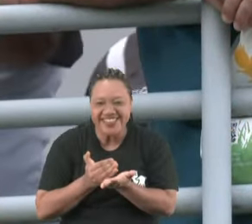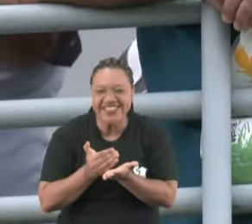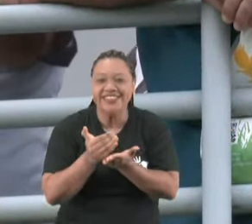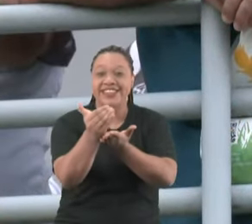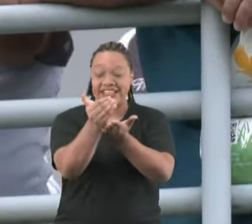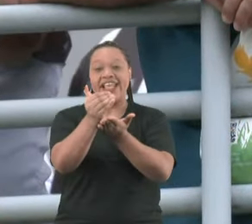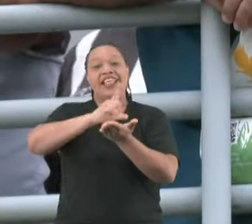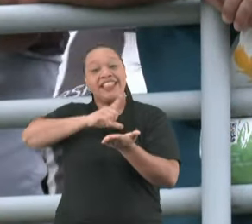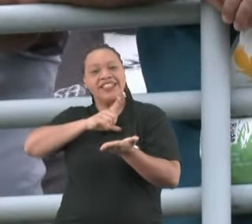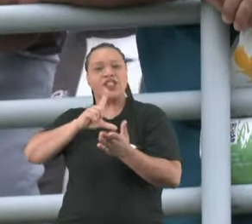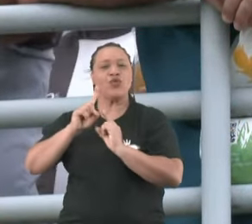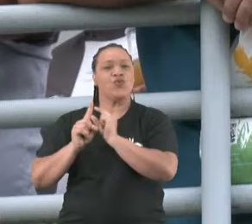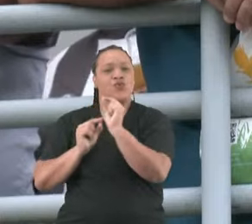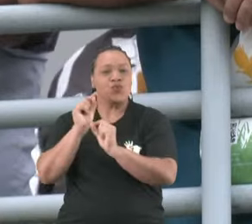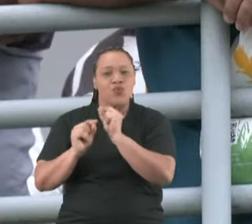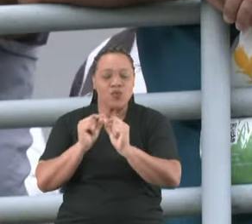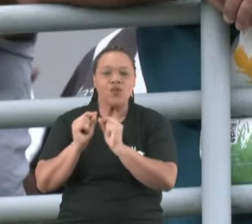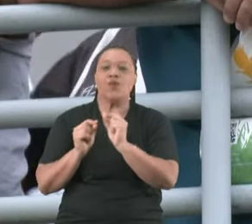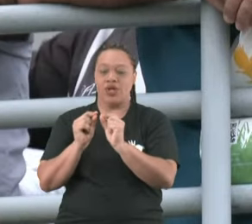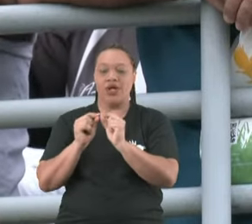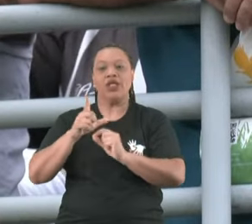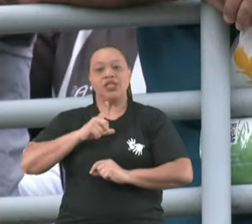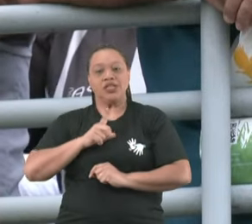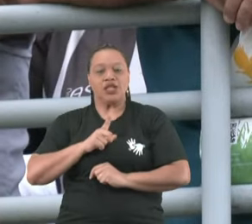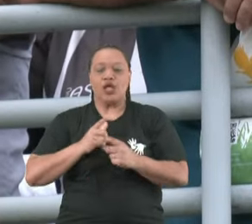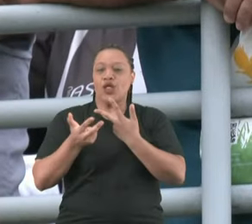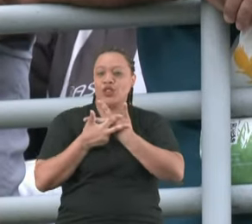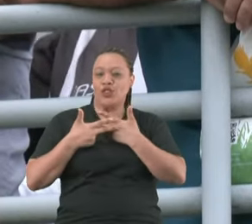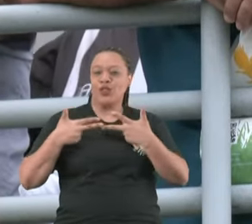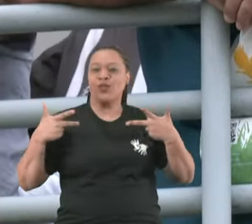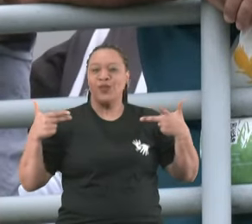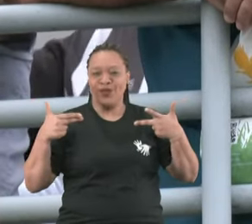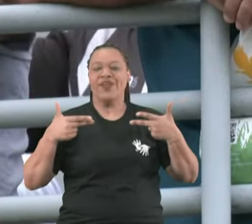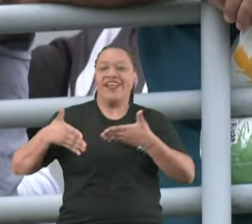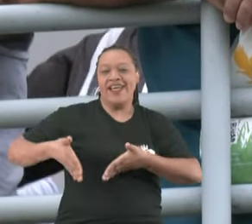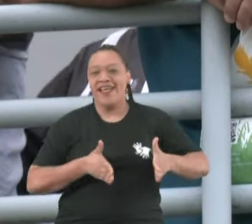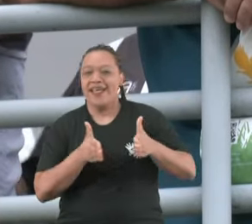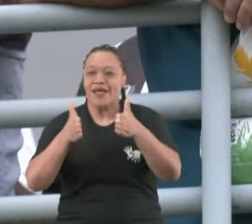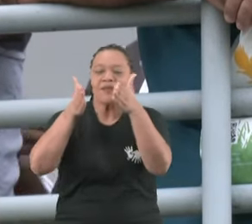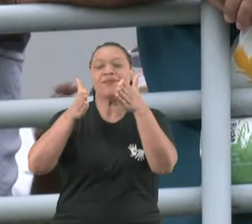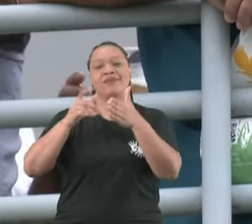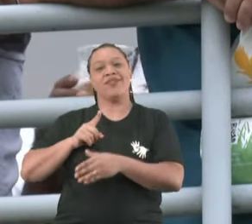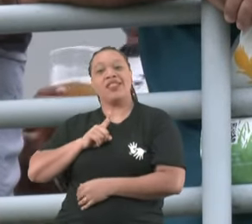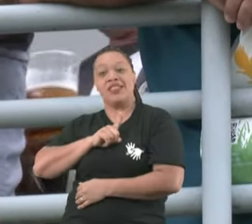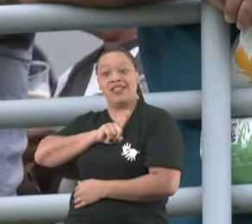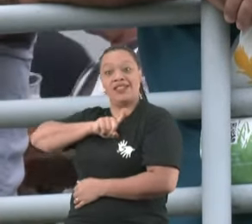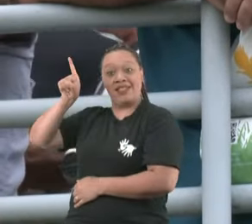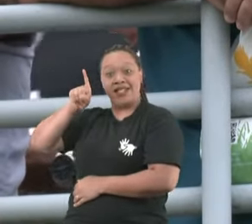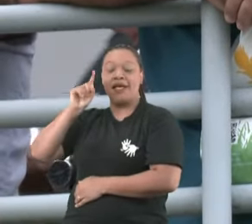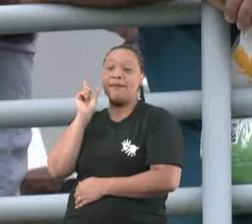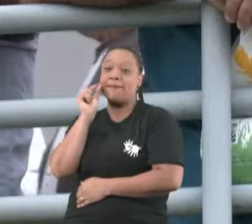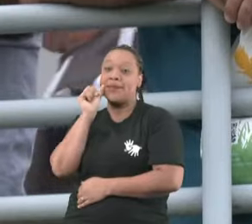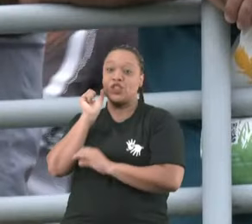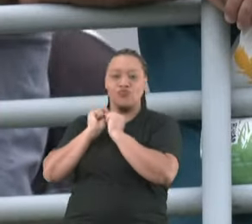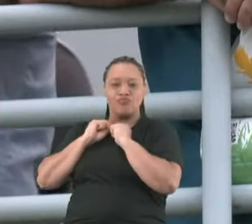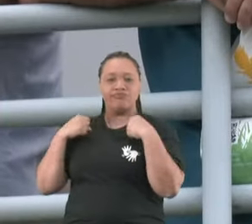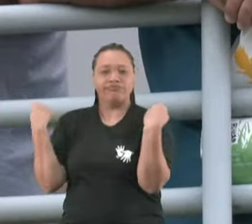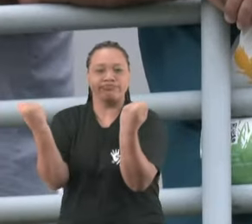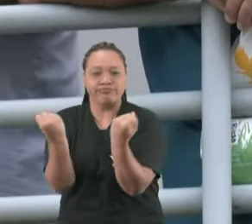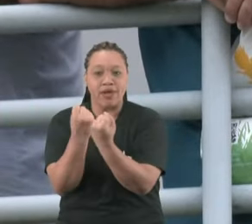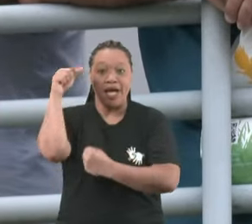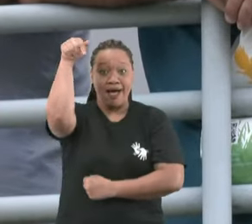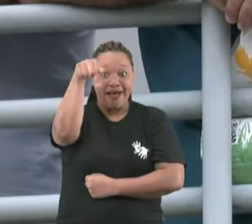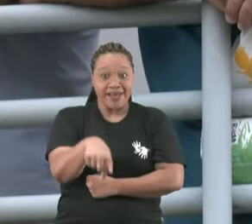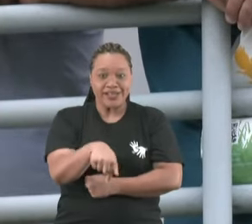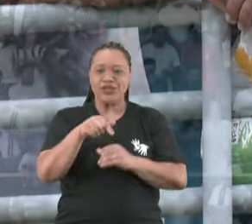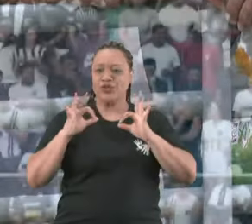que terá uma nova vibe lá em Maceió. Então, Tudo lindo aqui no estádio Coraci da